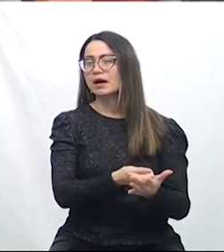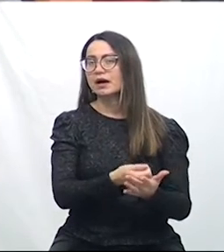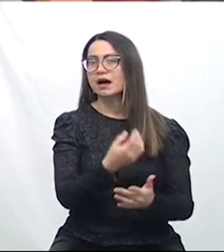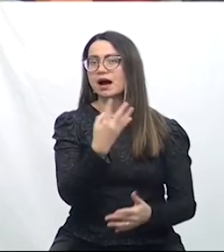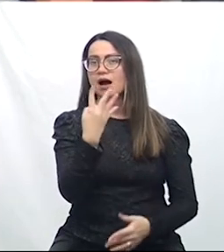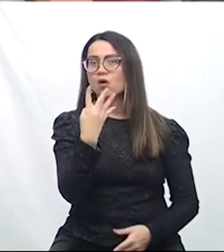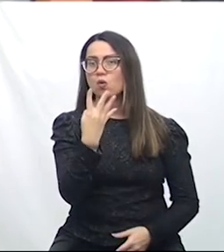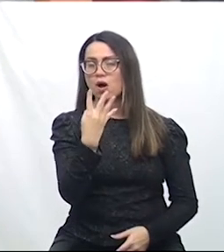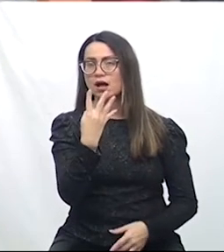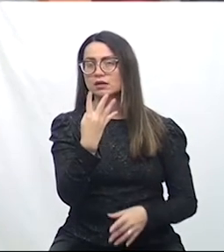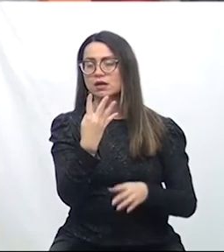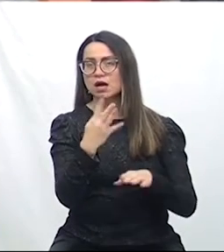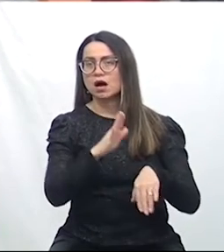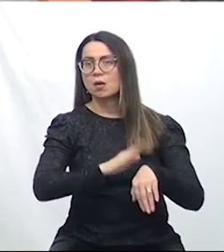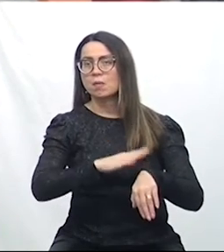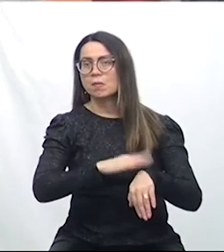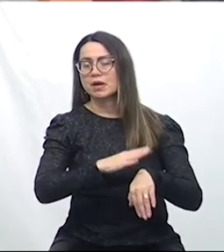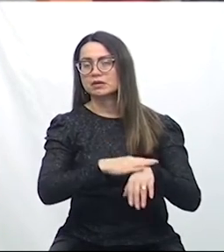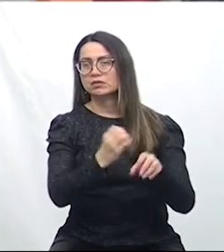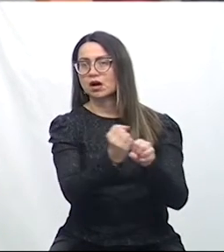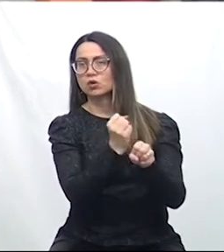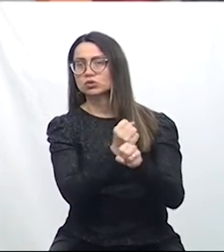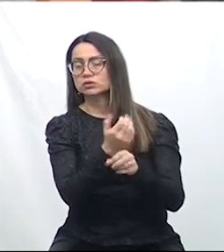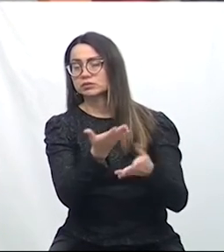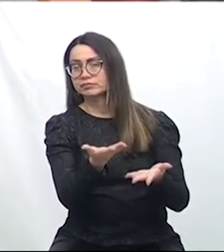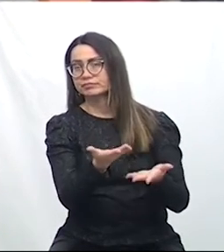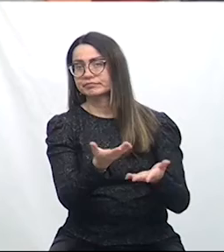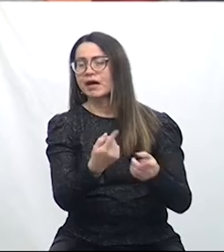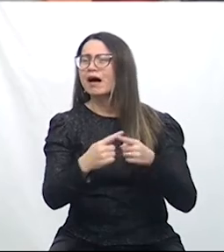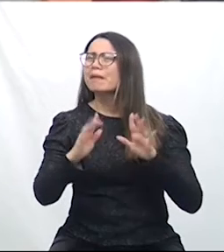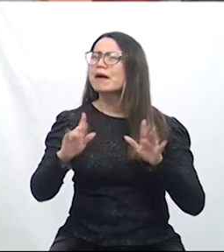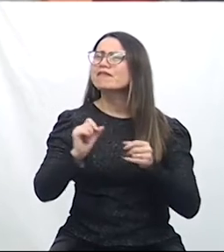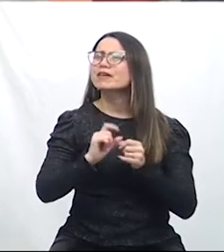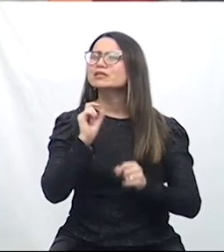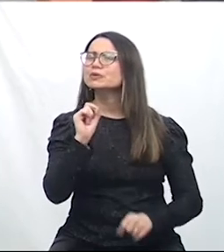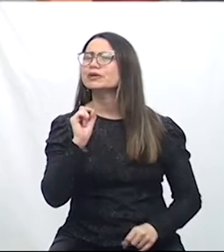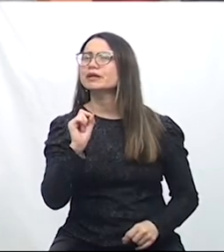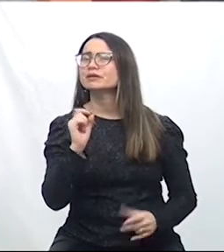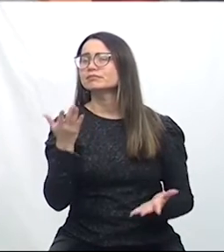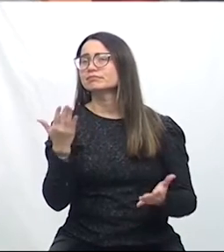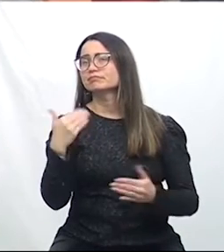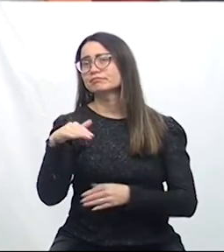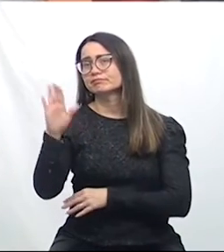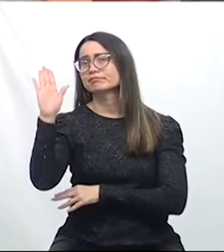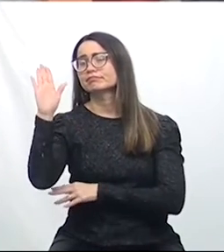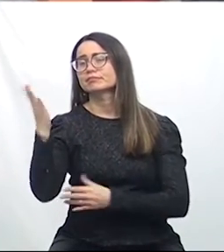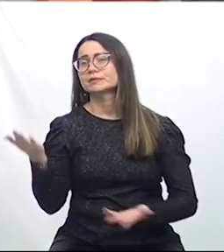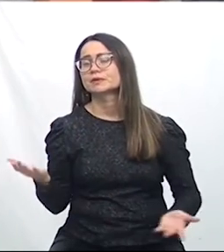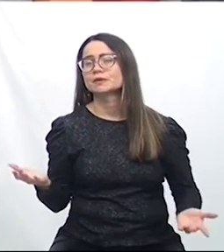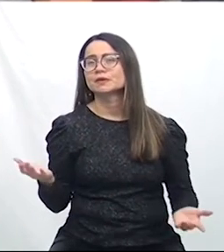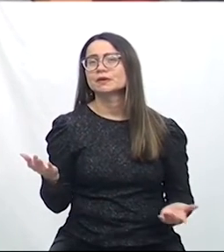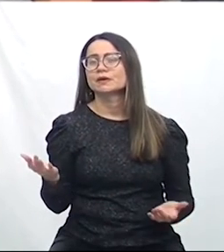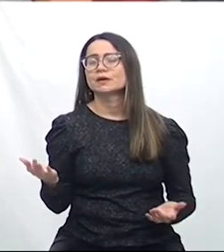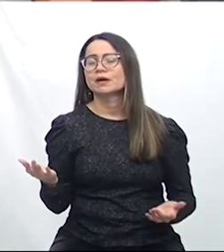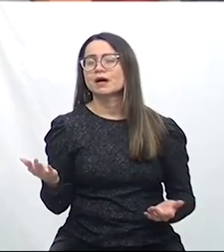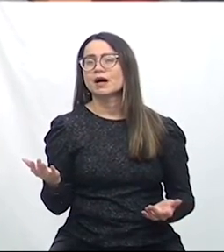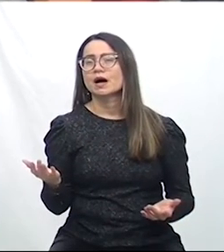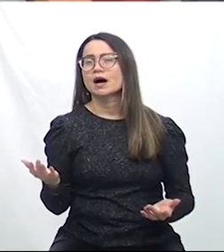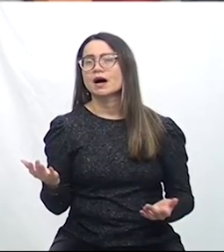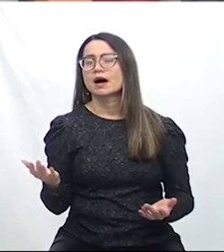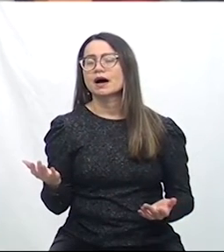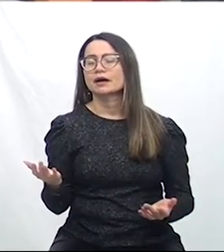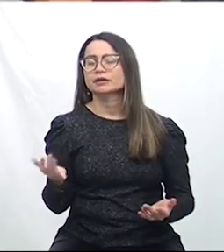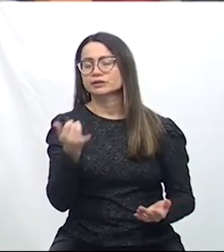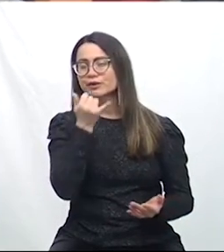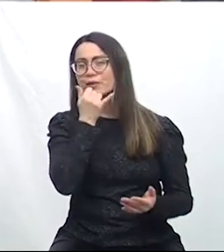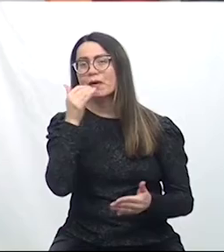do... Mas faz o quê? É uma eleição, né? Unanimidade nessa casa era o PIX. Agora não é mais unanimidade.